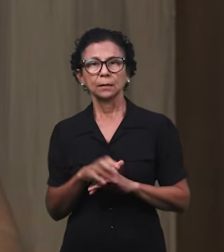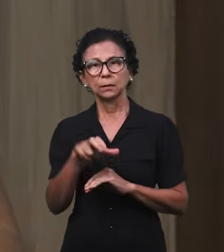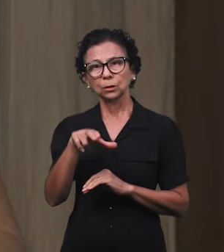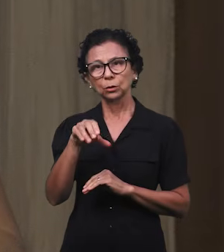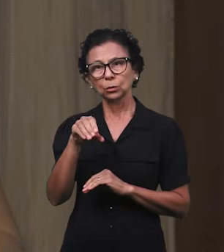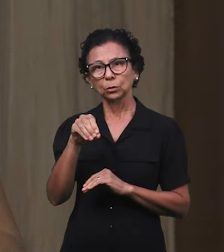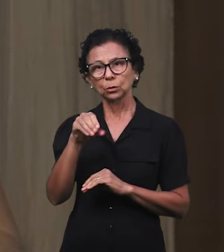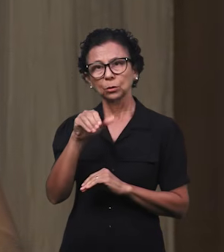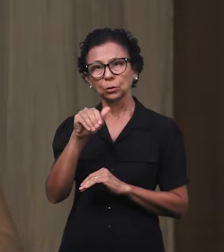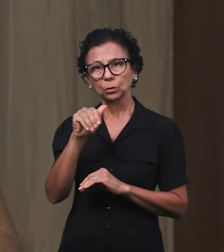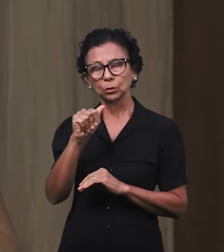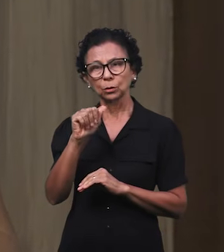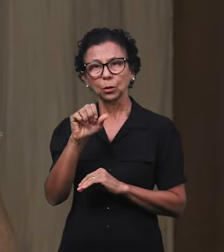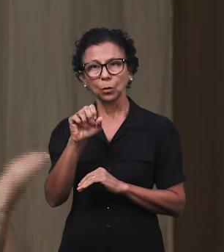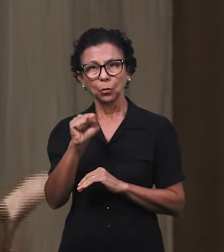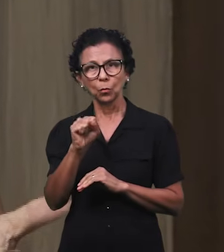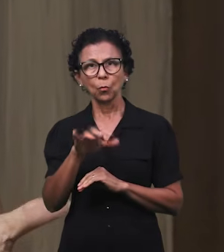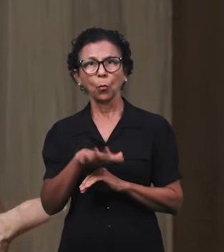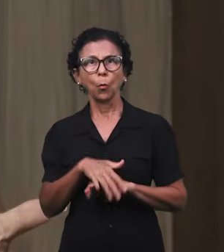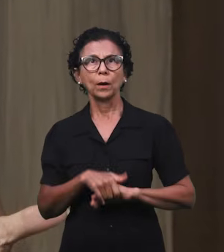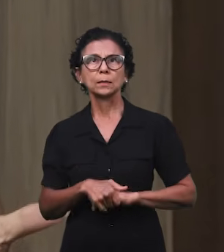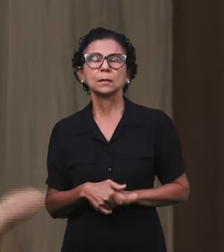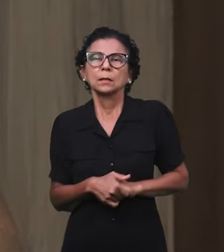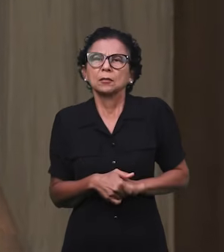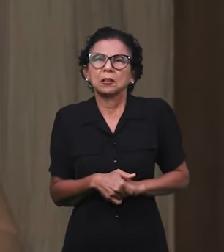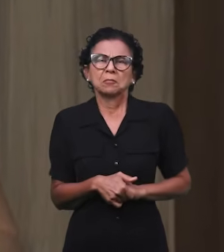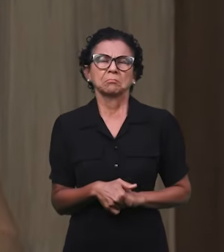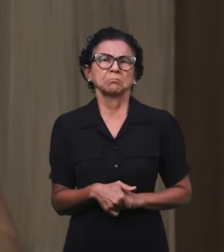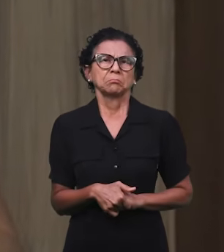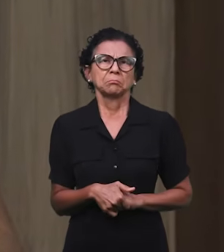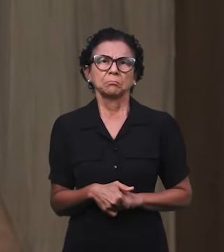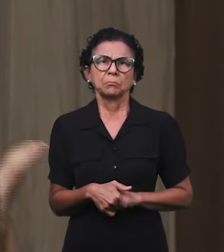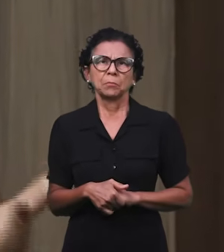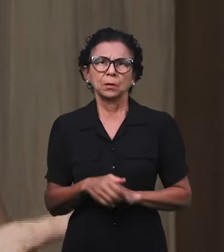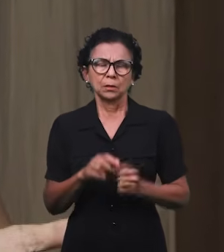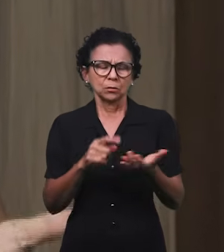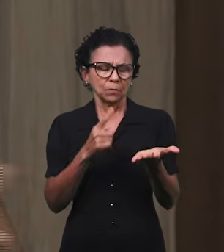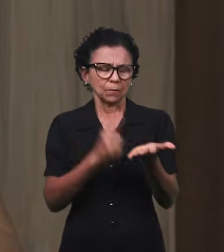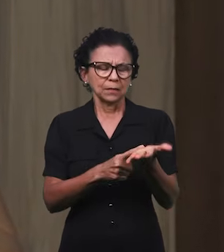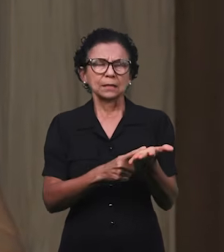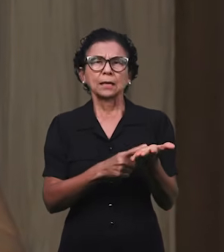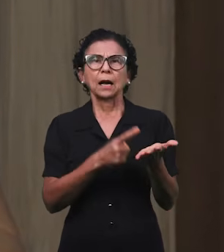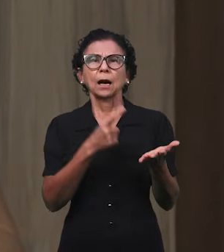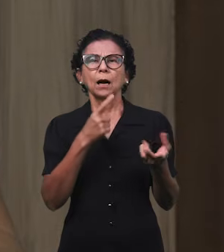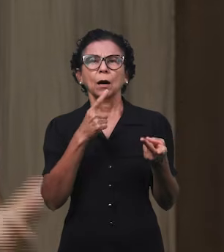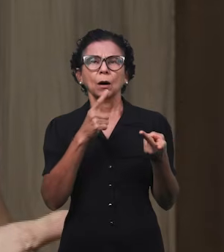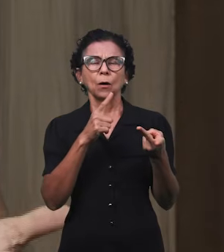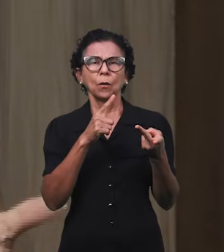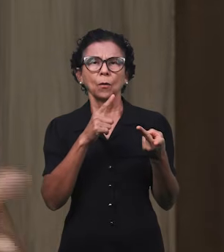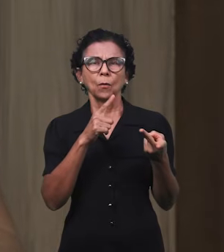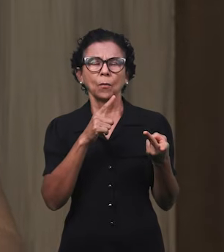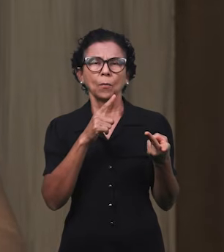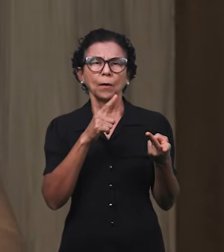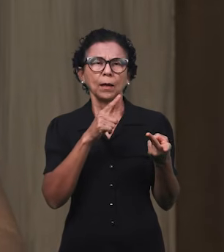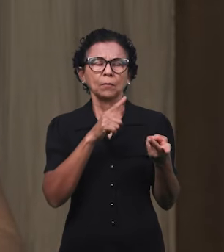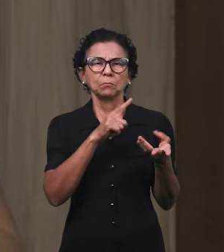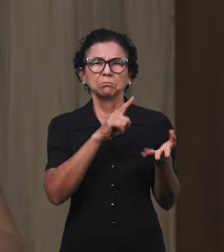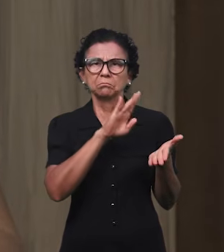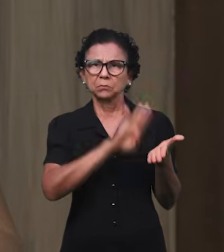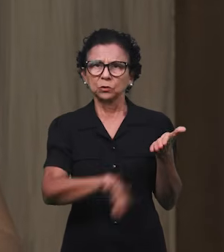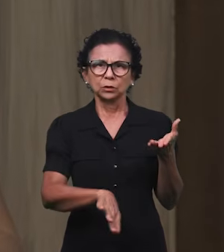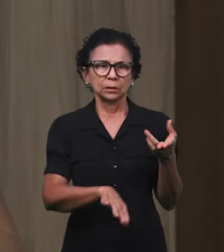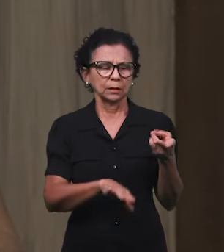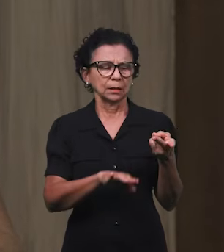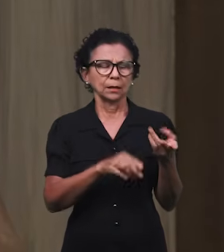né? E você pode ter isenção fiscal, né? Desconto em energia, água. Então, assim,